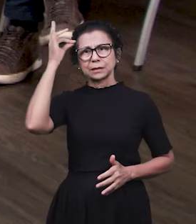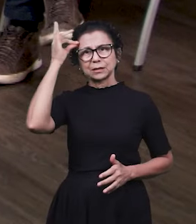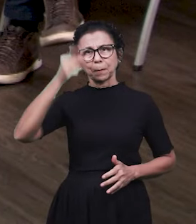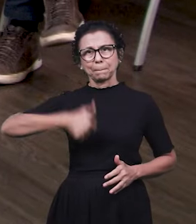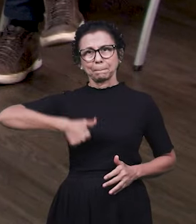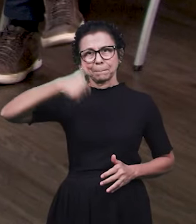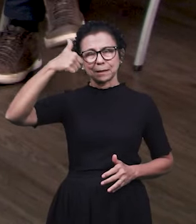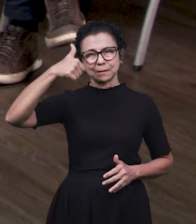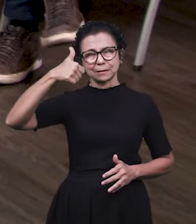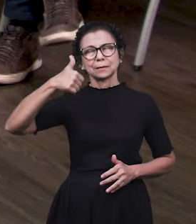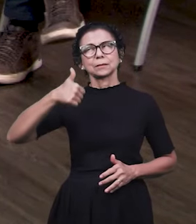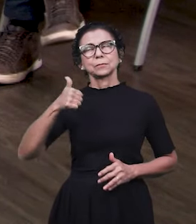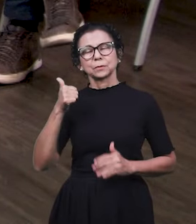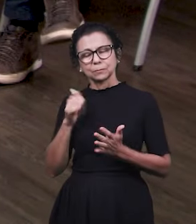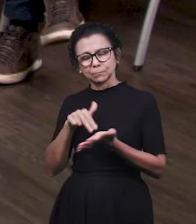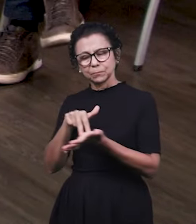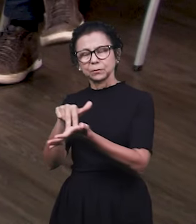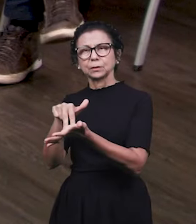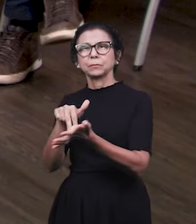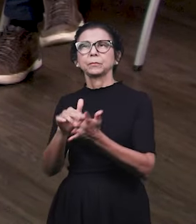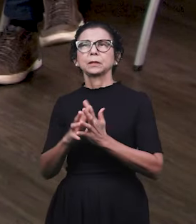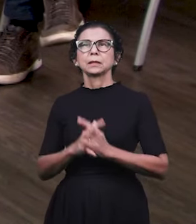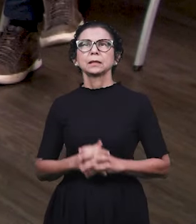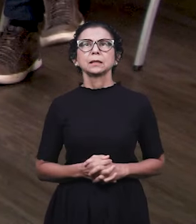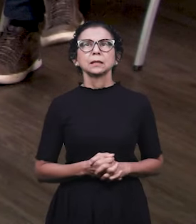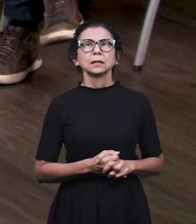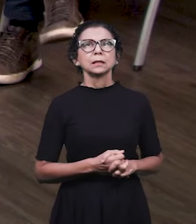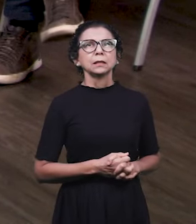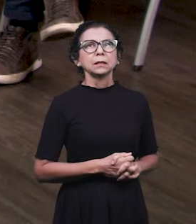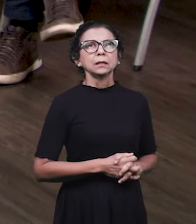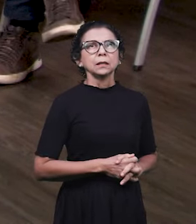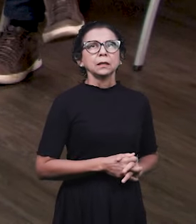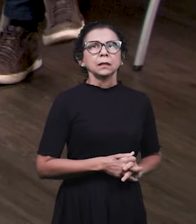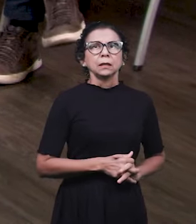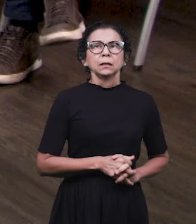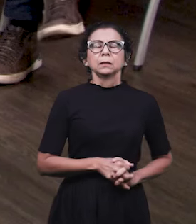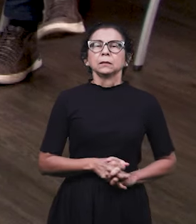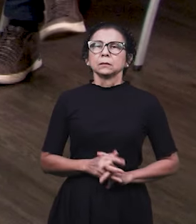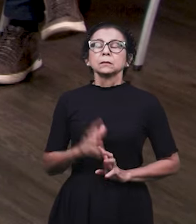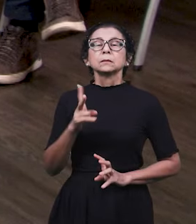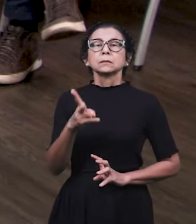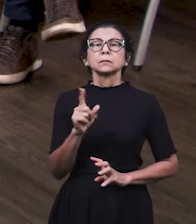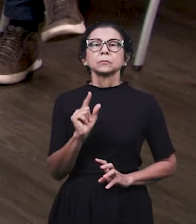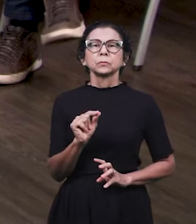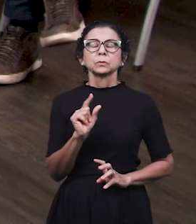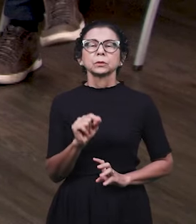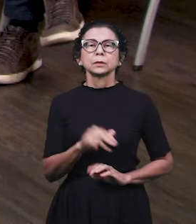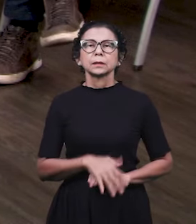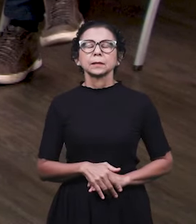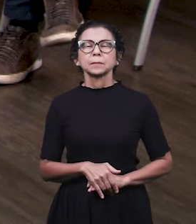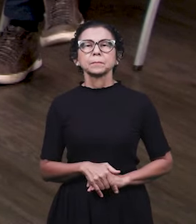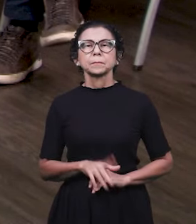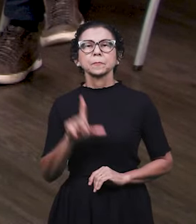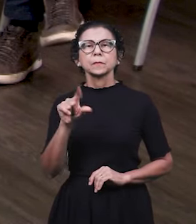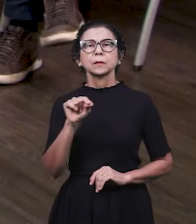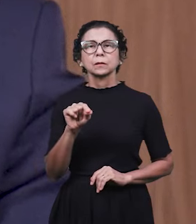na direção do Senhor. E aí, quando nós fazemos o quê? Nós vamos colocar sempre a prioridade na nossa vida